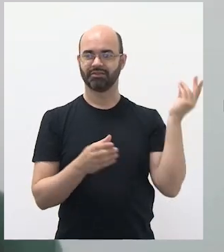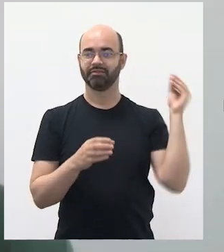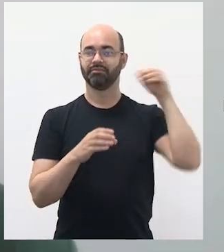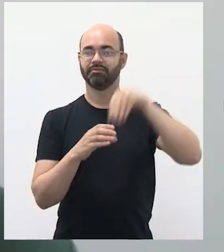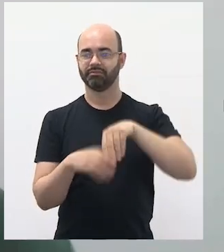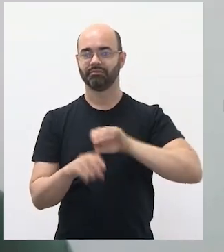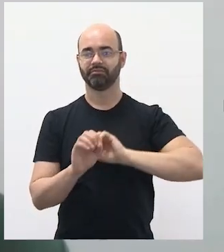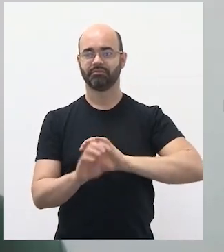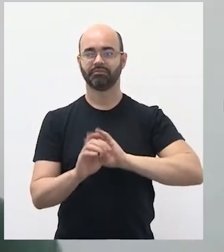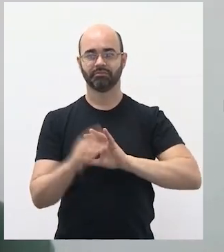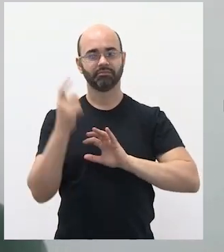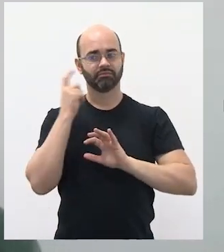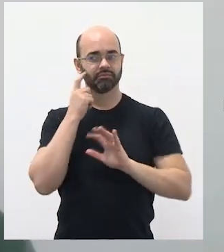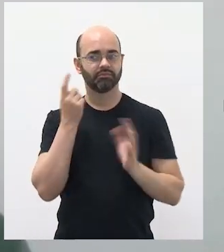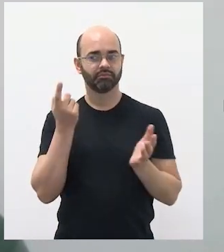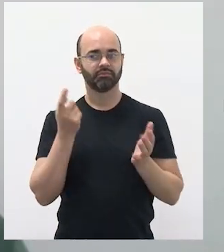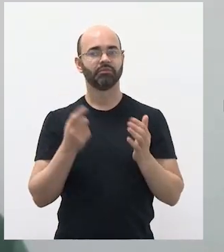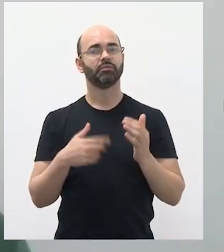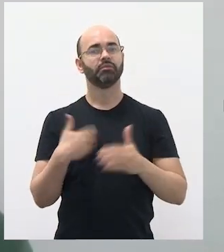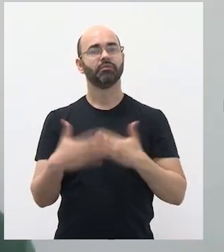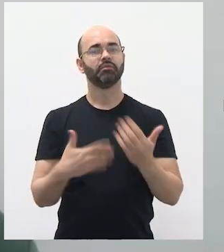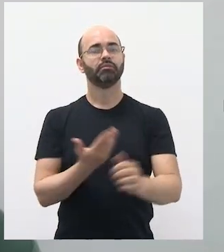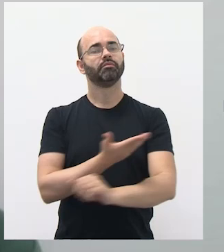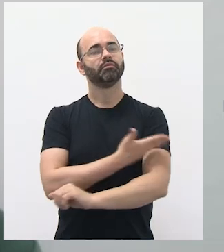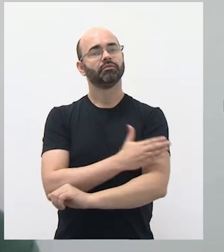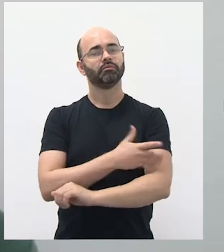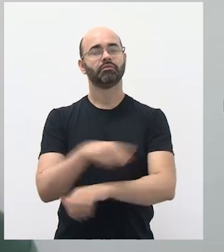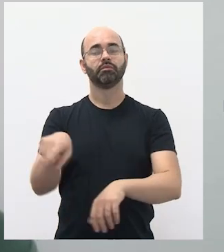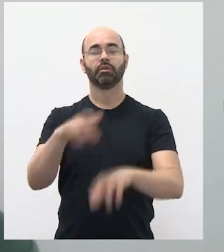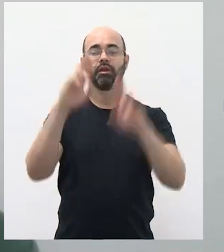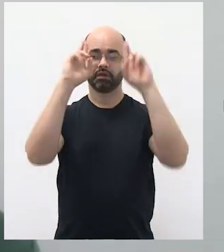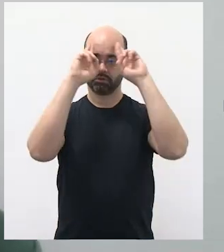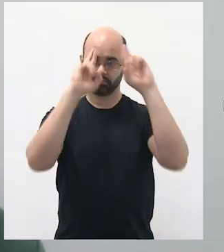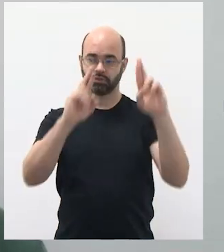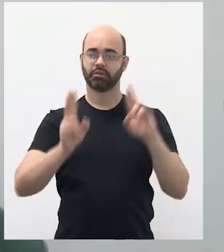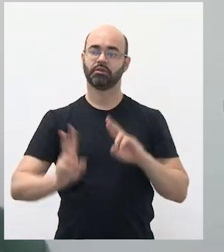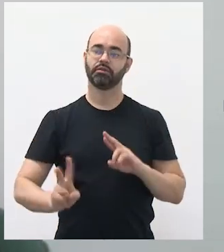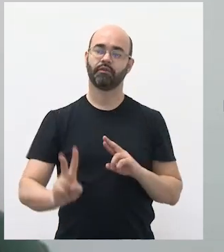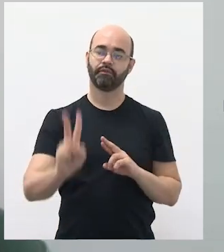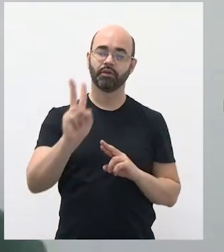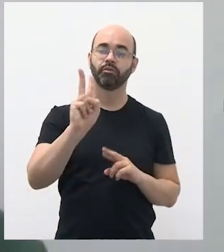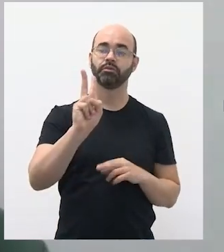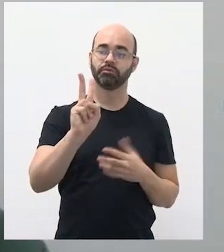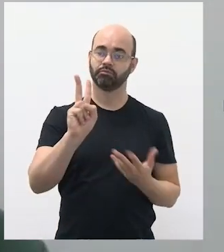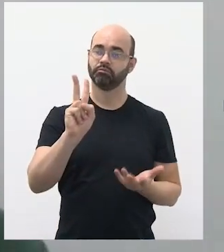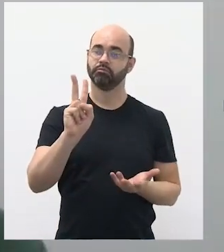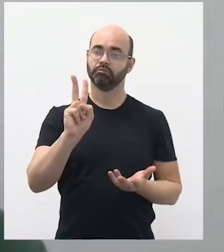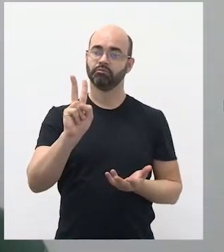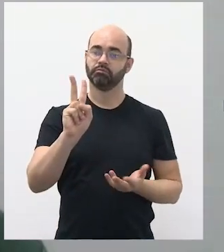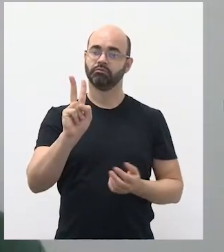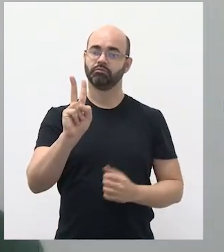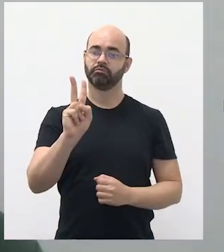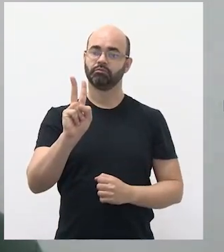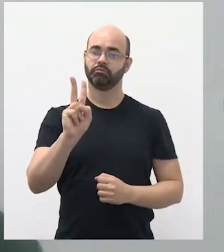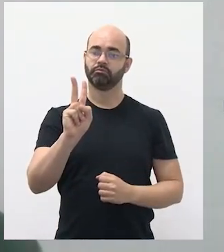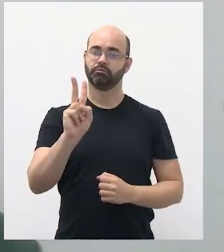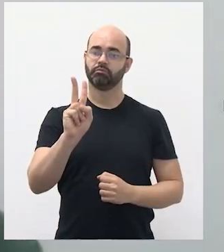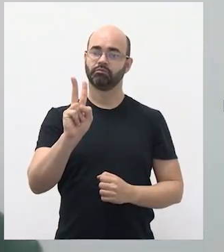de modo a gerar aí práticas de respeito, valorização, que irão criar e